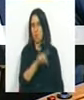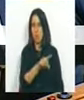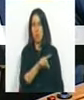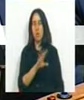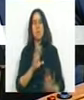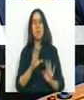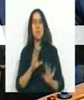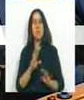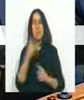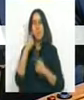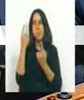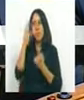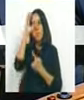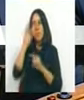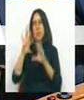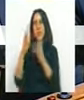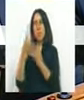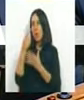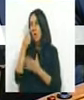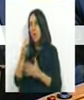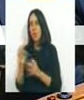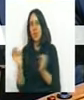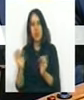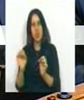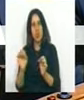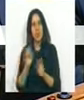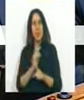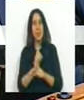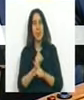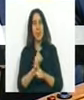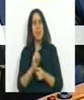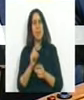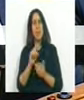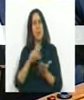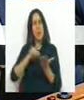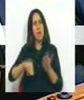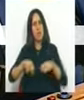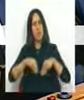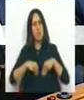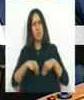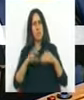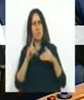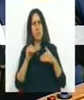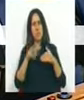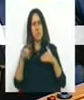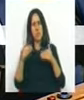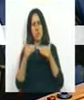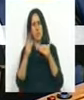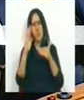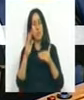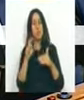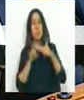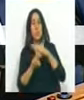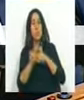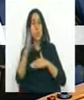ao interesse público geral. Já foi assim com o ajuste direto de mais de 60 milhões de euros no metro do Porto, dado sem concurso